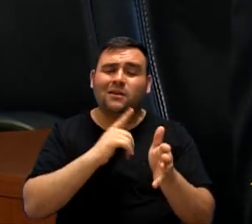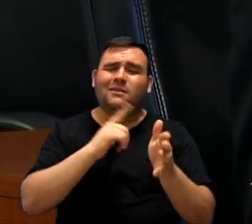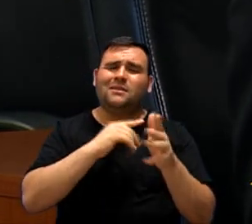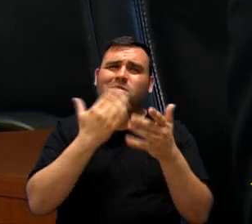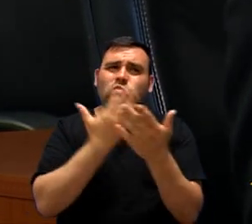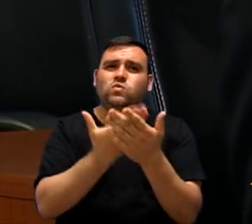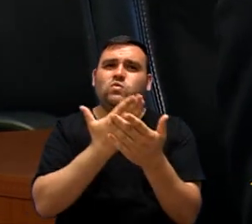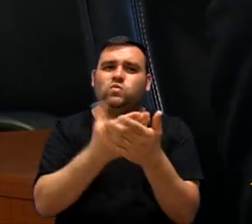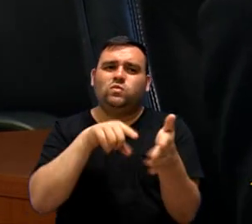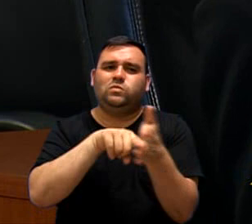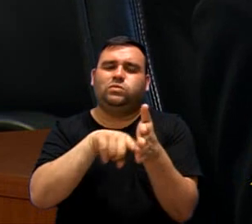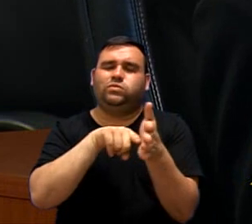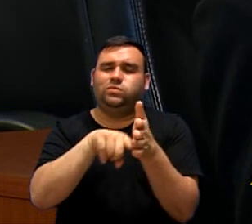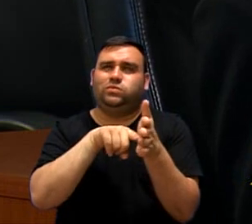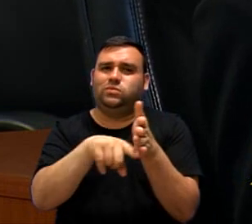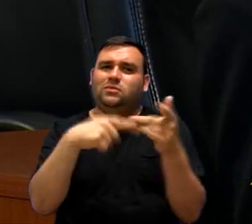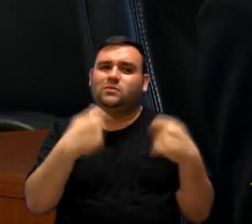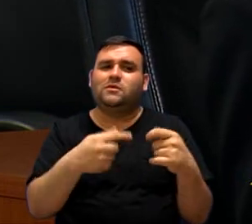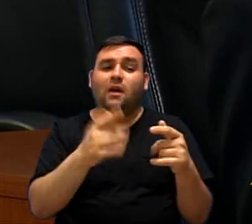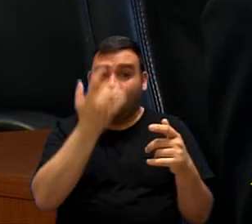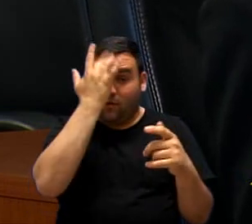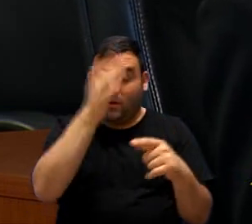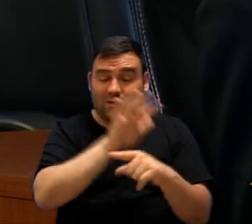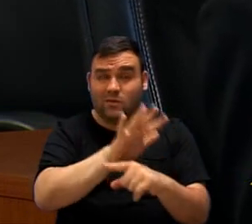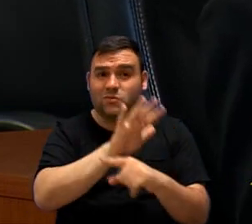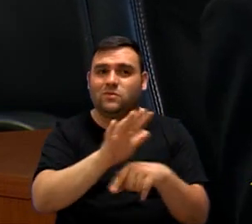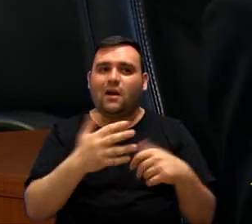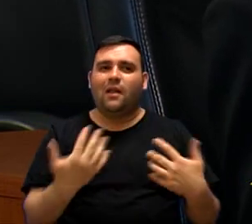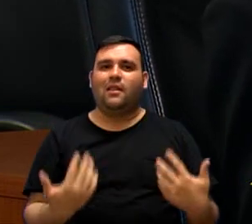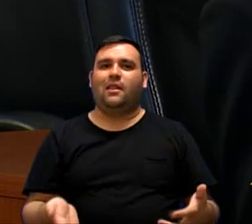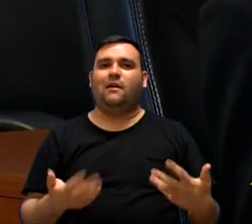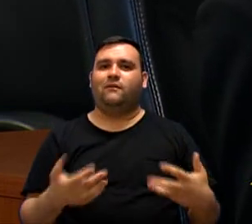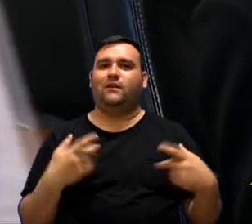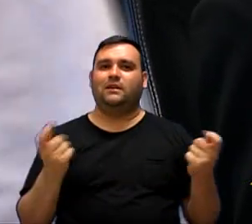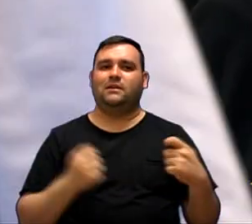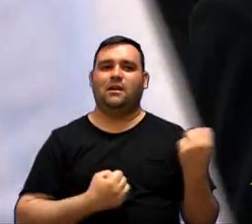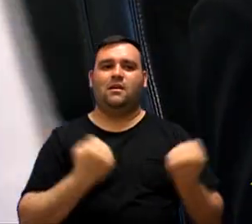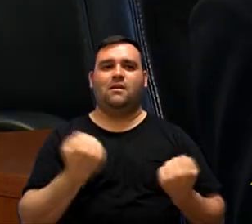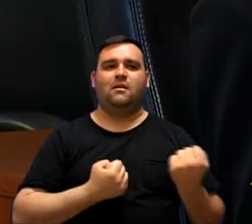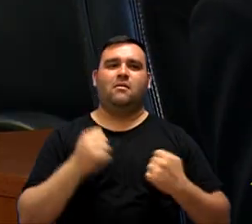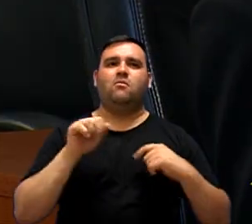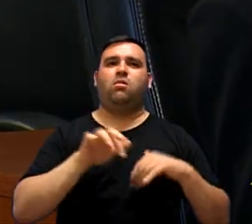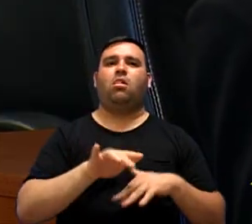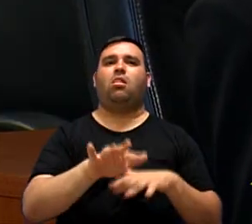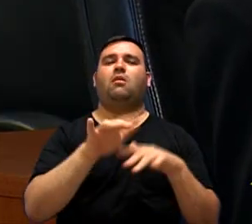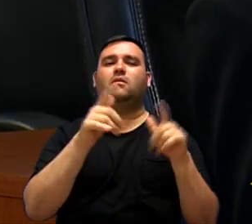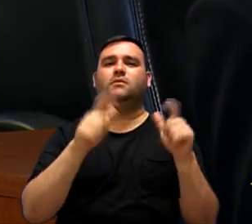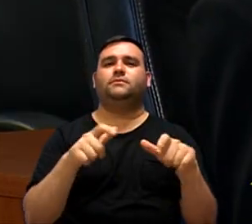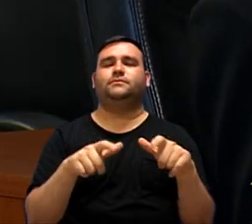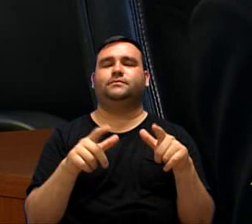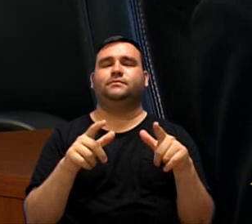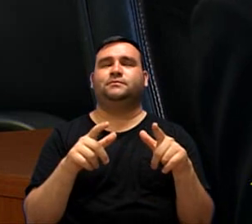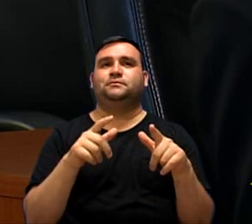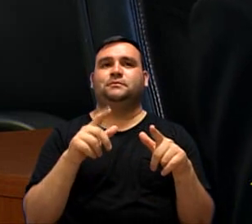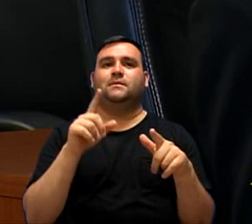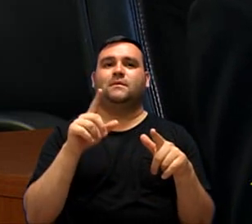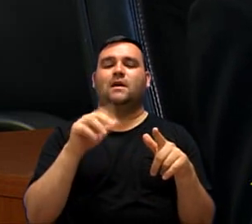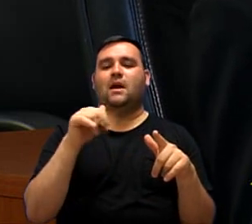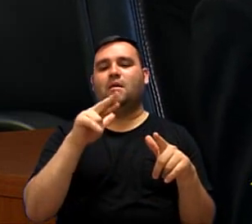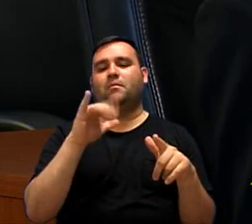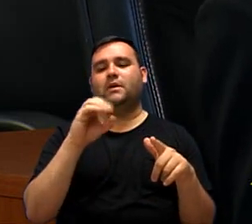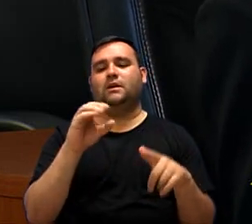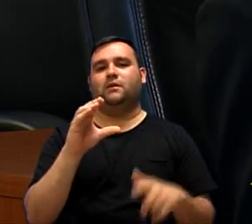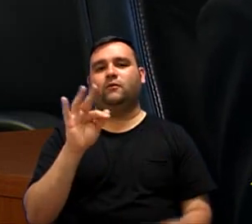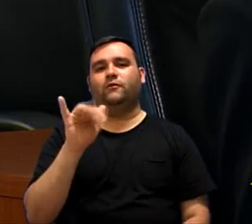menos estudos, por enquanto, o que facilitaria, o que aliviaria o trânsito aqui pela Américo